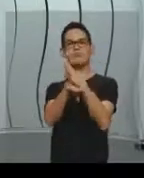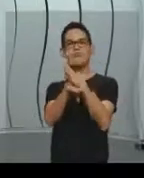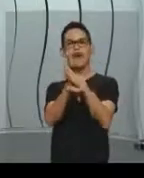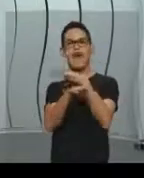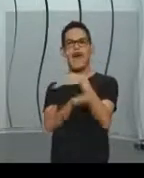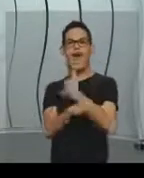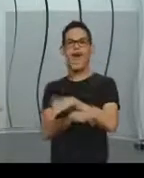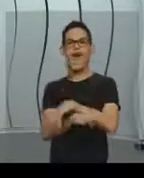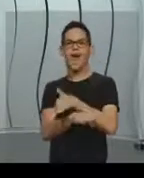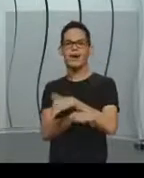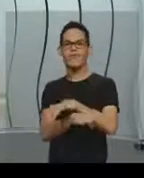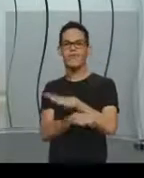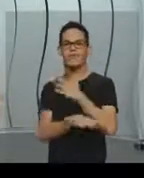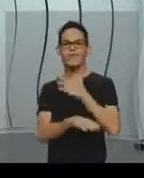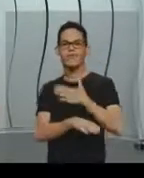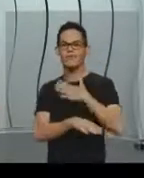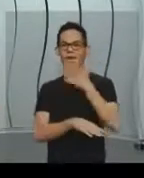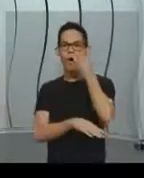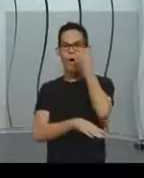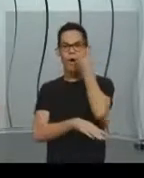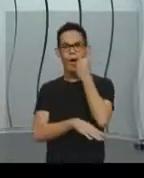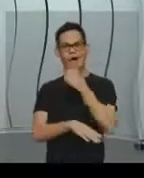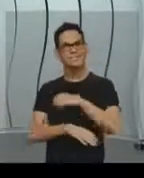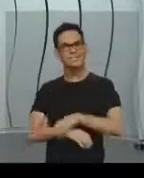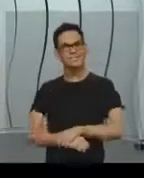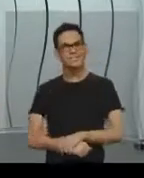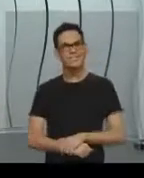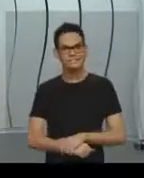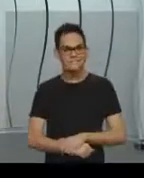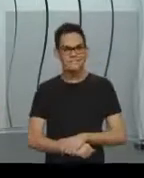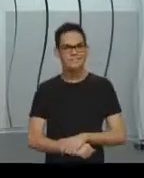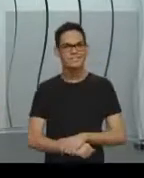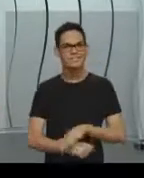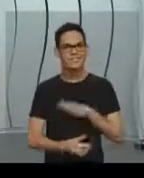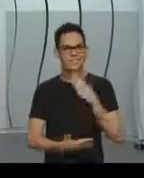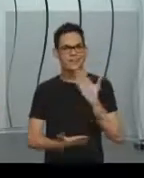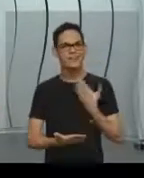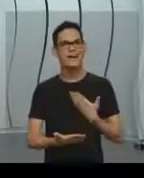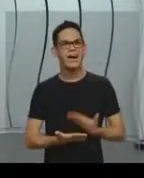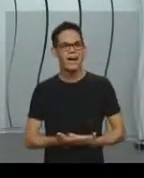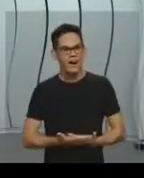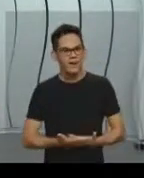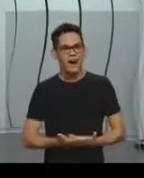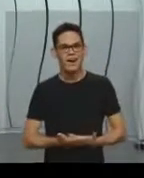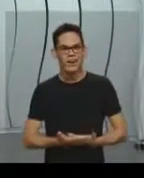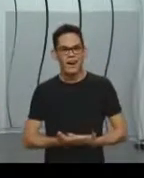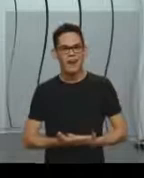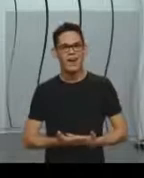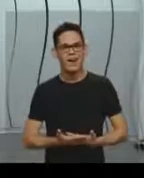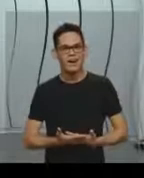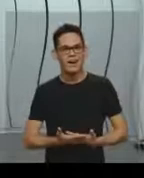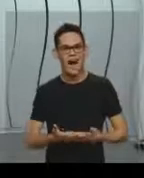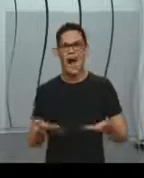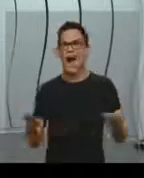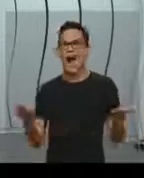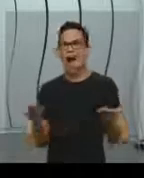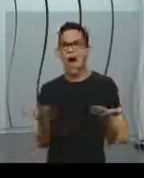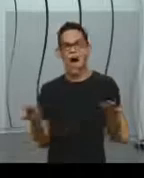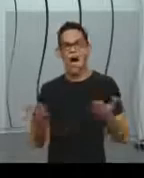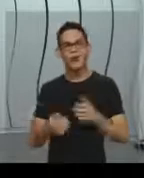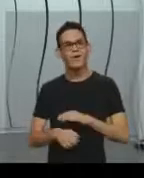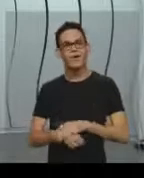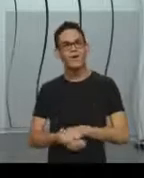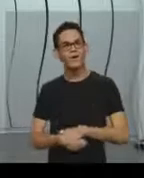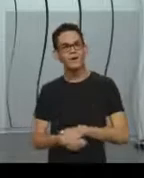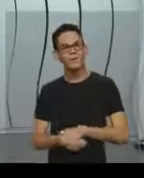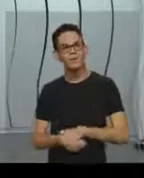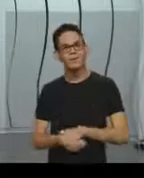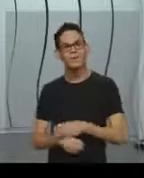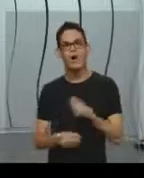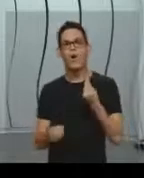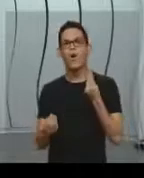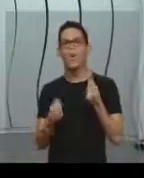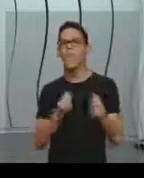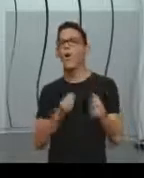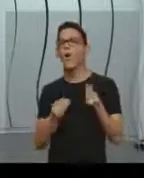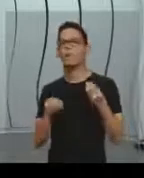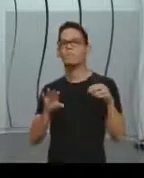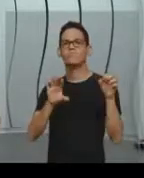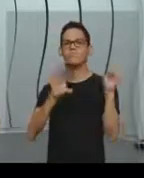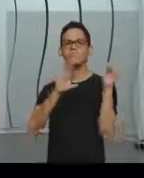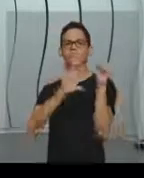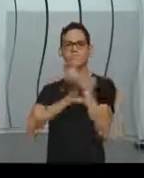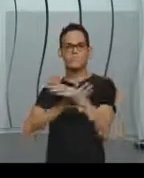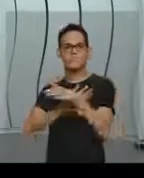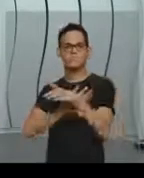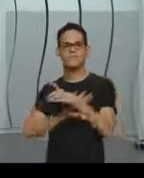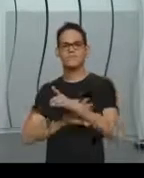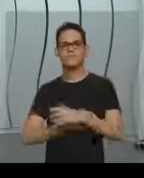rua no meu quarto. Vocês têm noção de uma coisa dessas? Agora, como que foi essa projeção? Eu